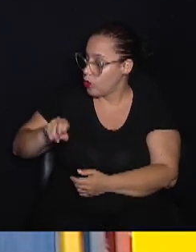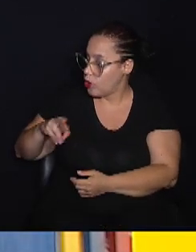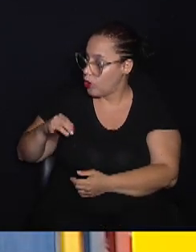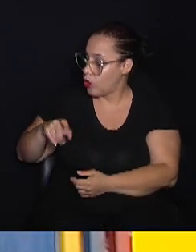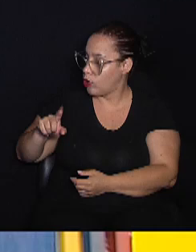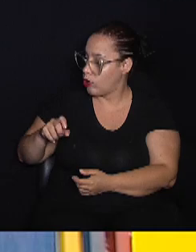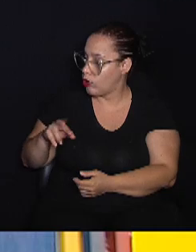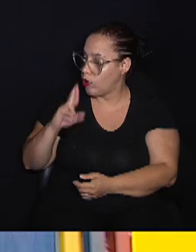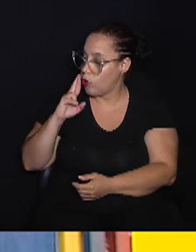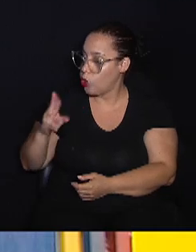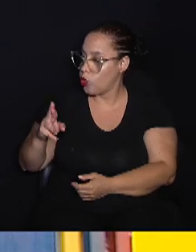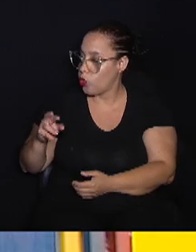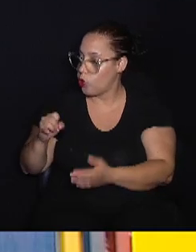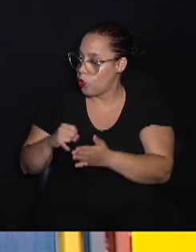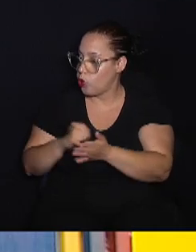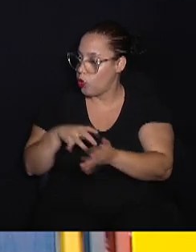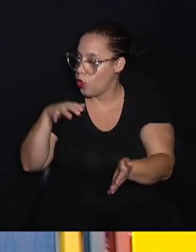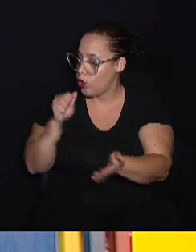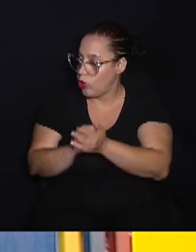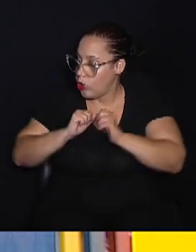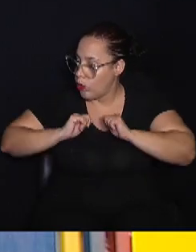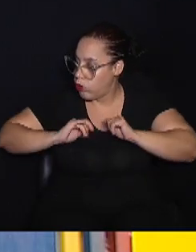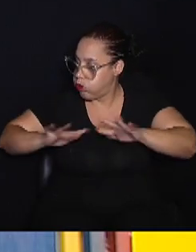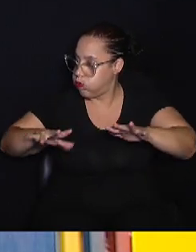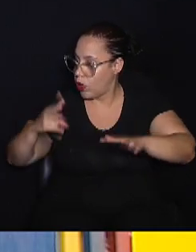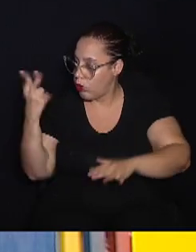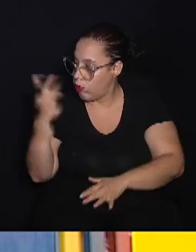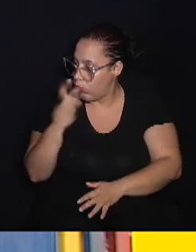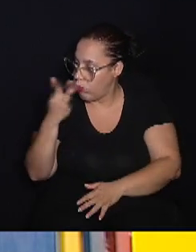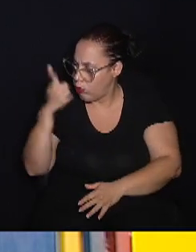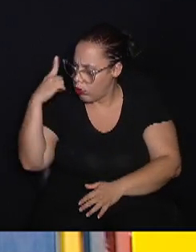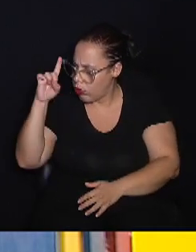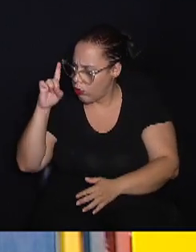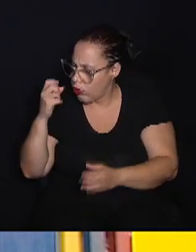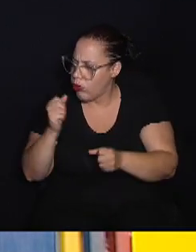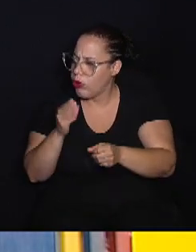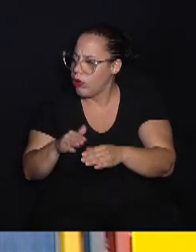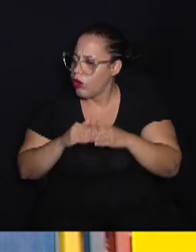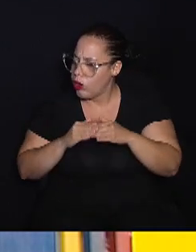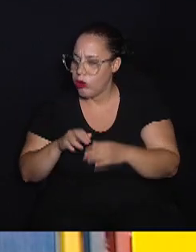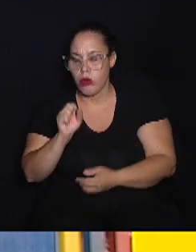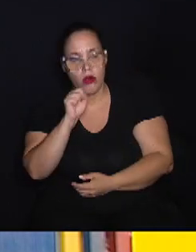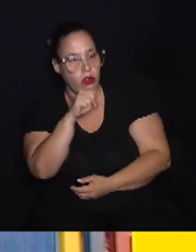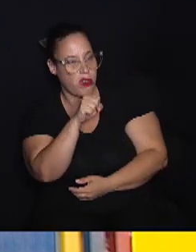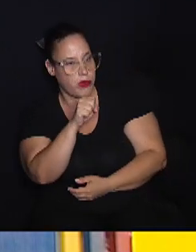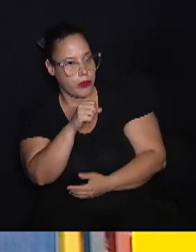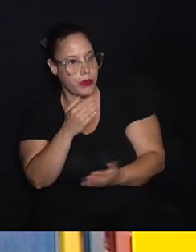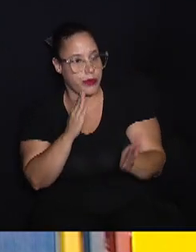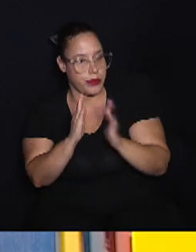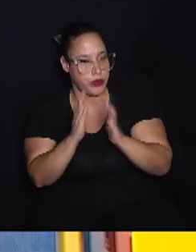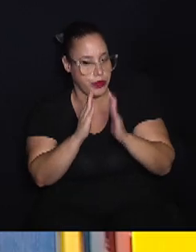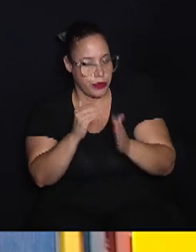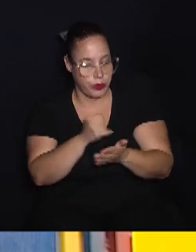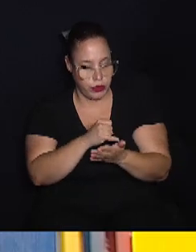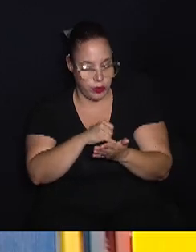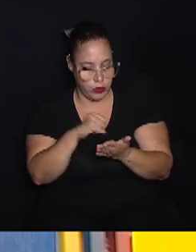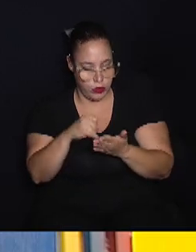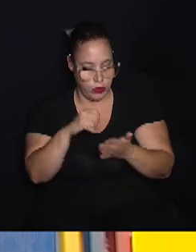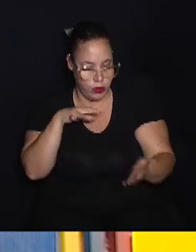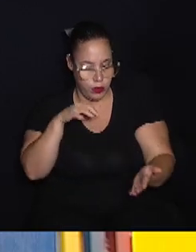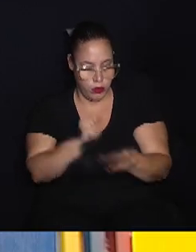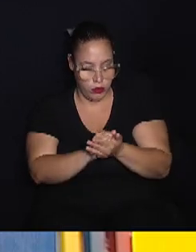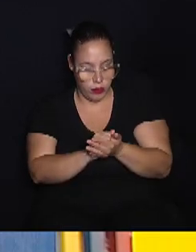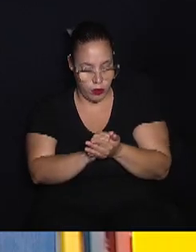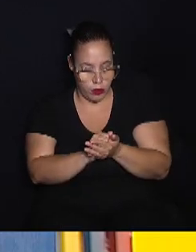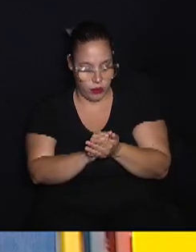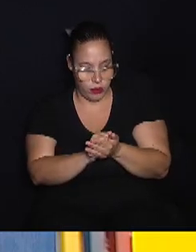o resultado do cadastro será divulgado são duas datas explica pra gente por favor isso mesmo né o período de cadastro Inicial ele é o mesmo tanto paraas